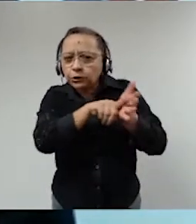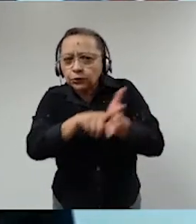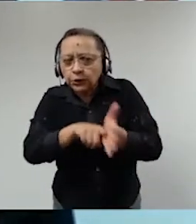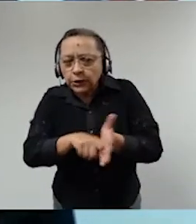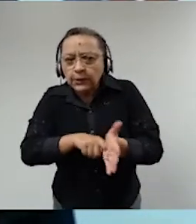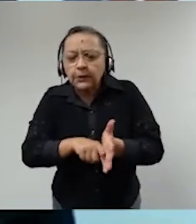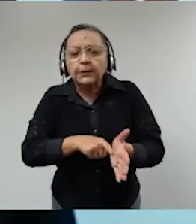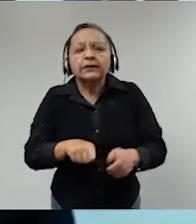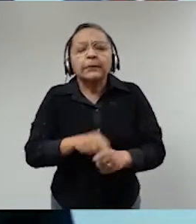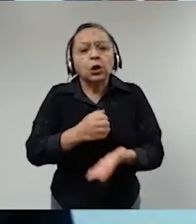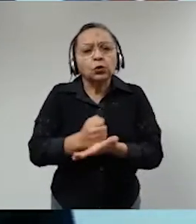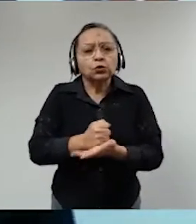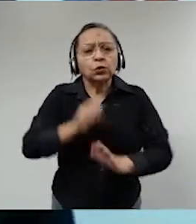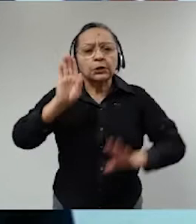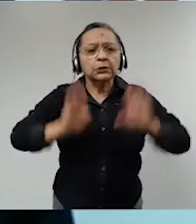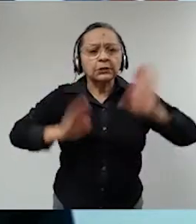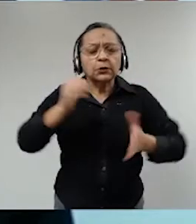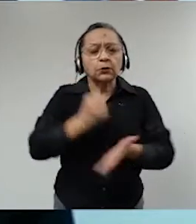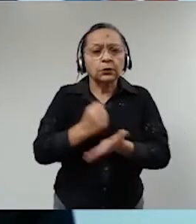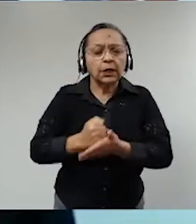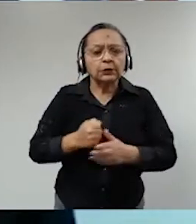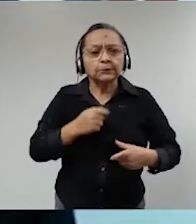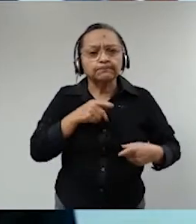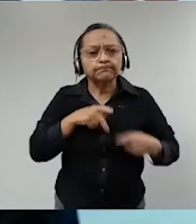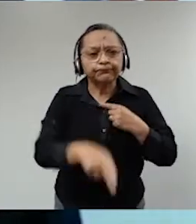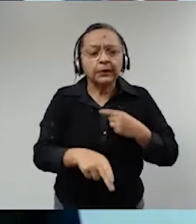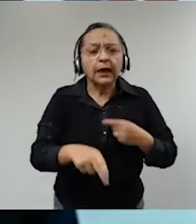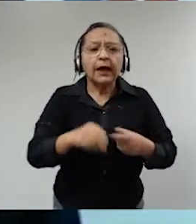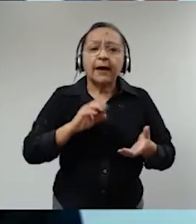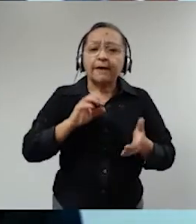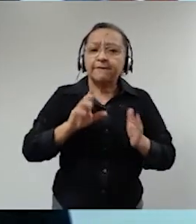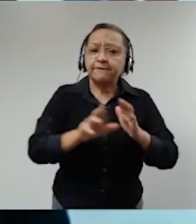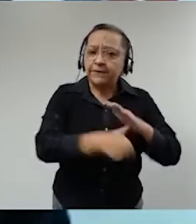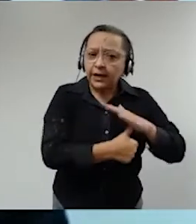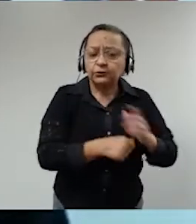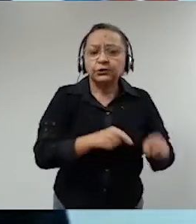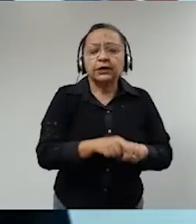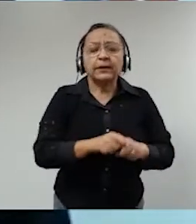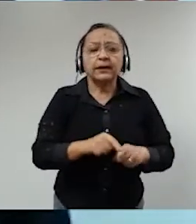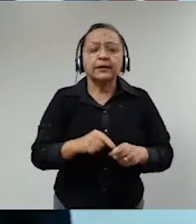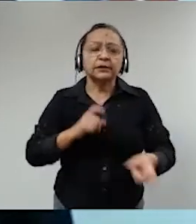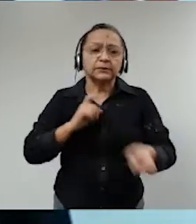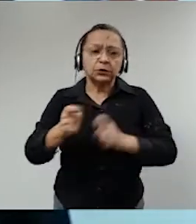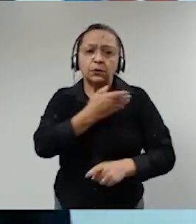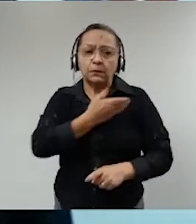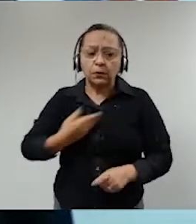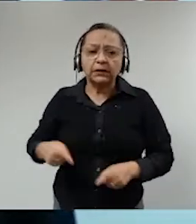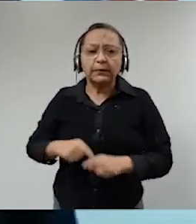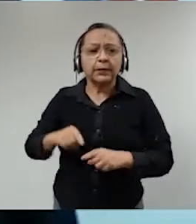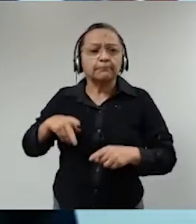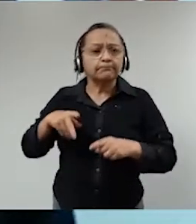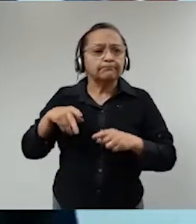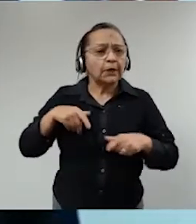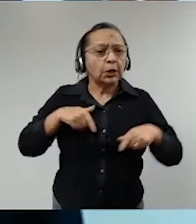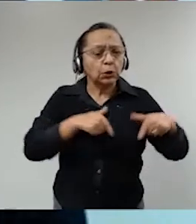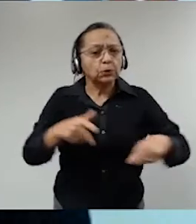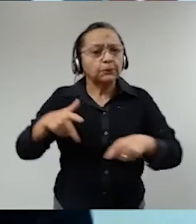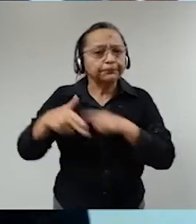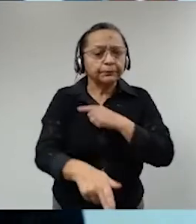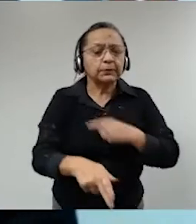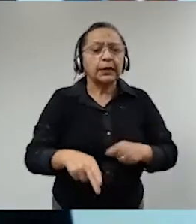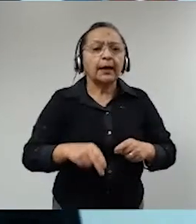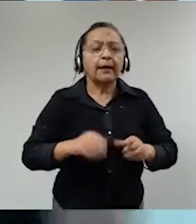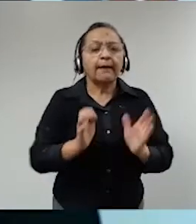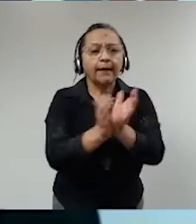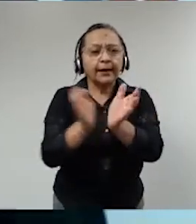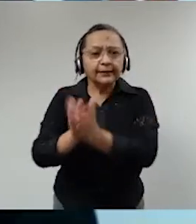licitações e contratos, combate à fraude e à corrupção na administração pública e combate a cartéis em licitações